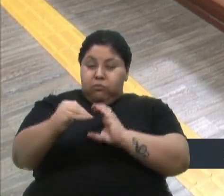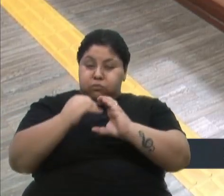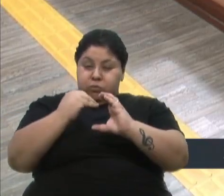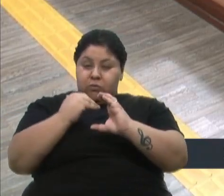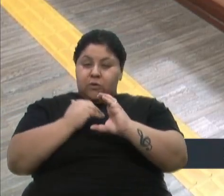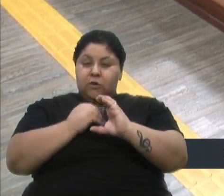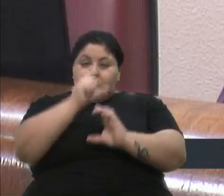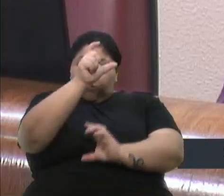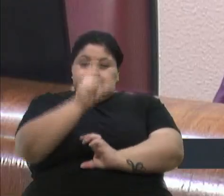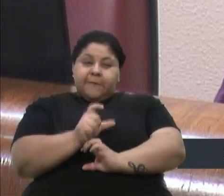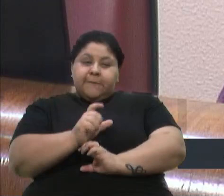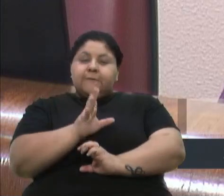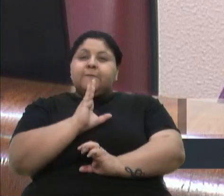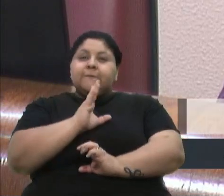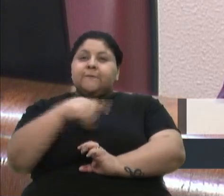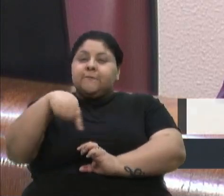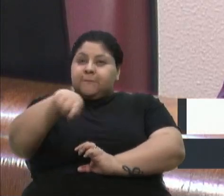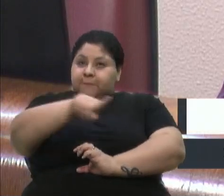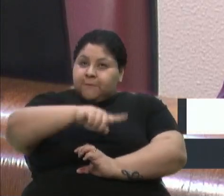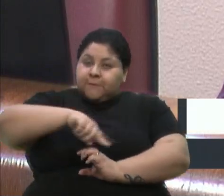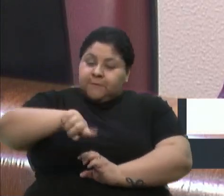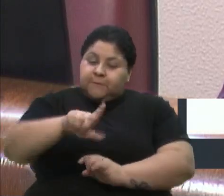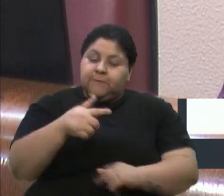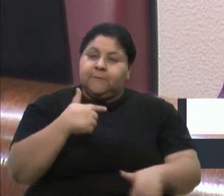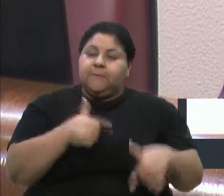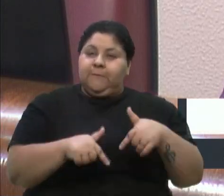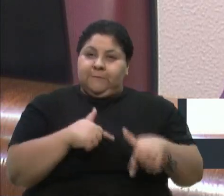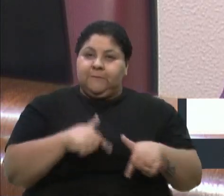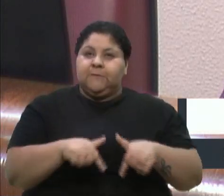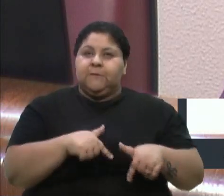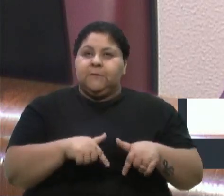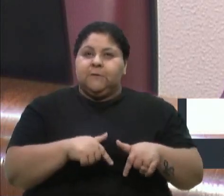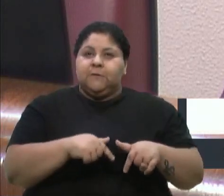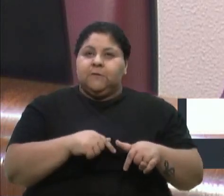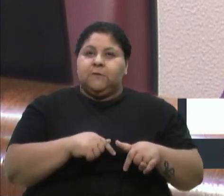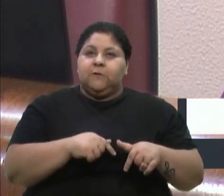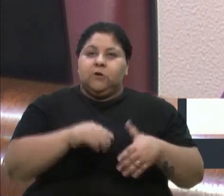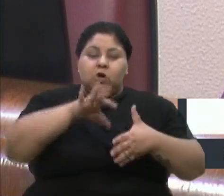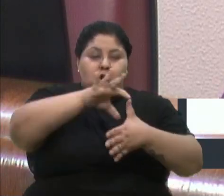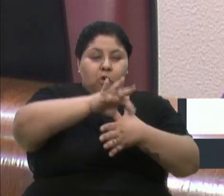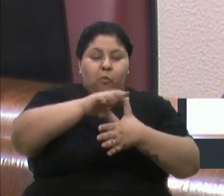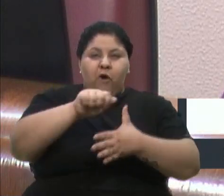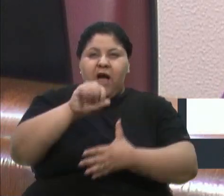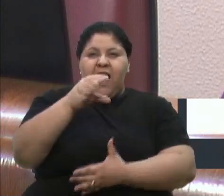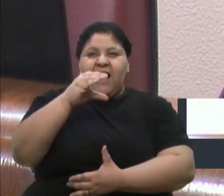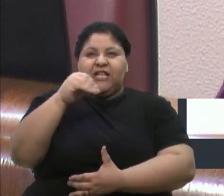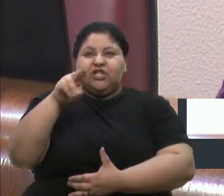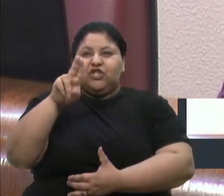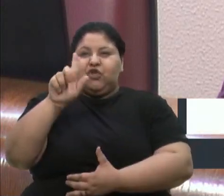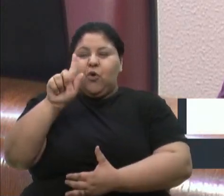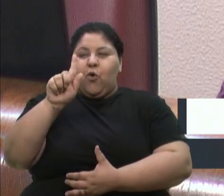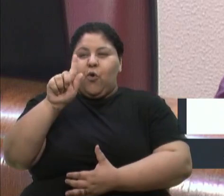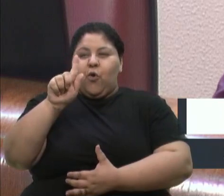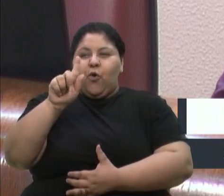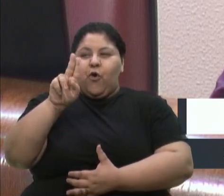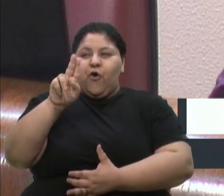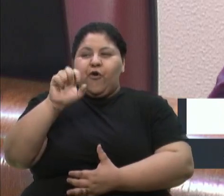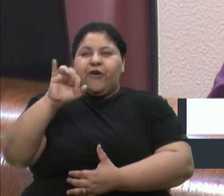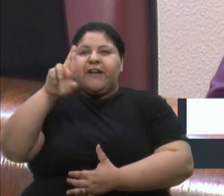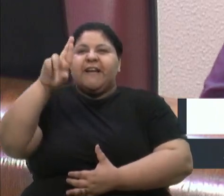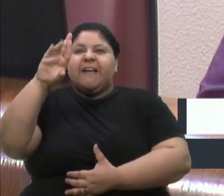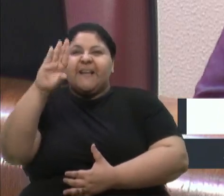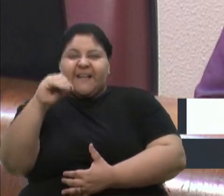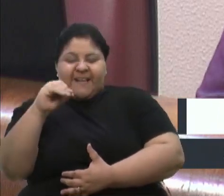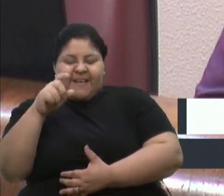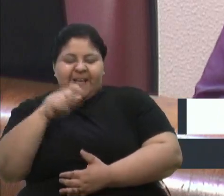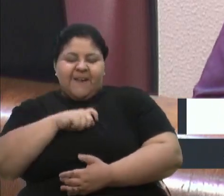pessoa conhecida nossa. Ele trabalha como açougueiro lá no Sacolão Kaiser, que faz parte da minha